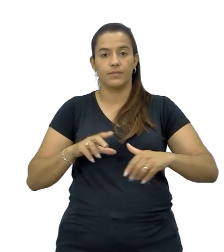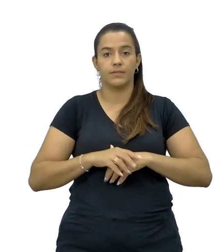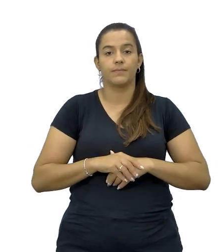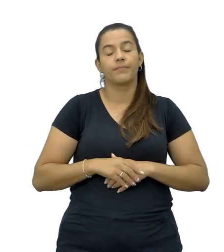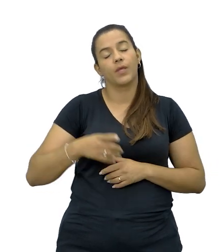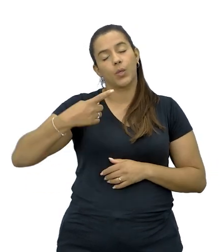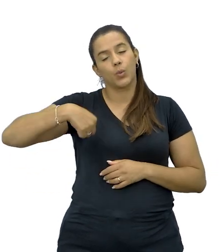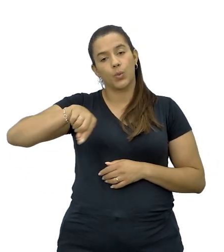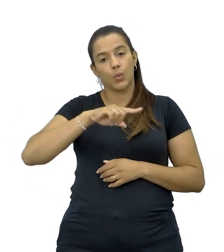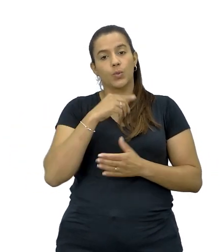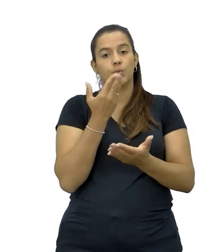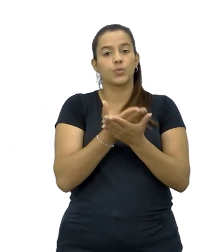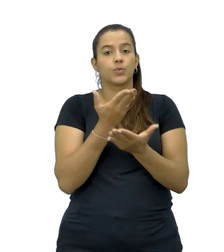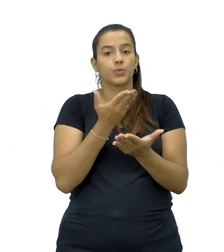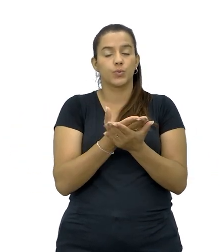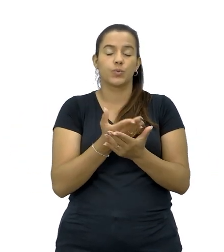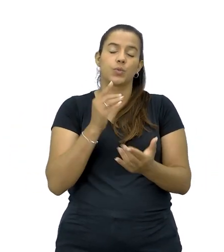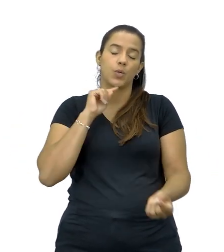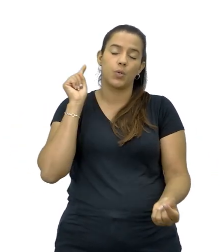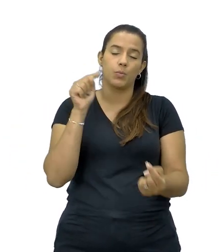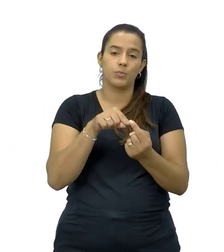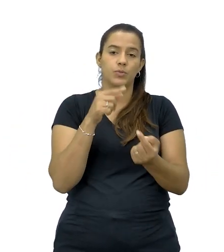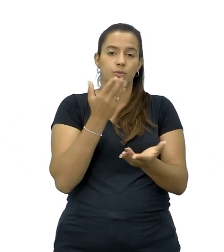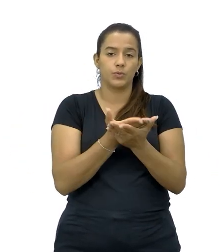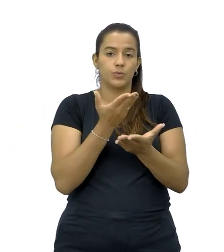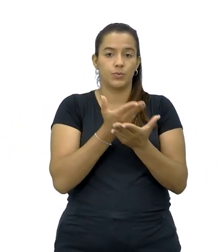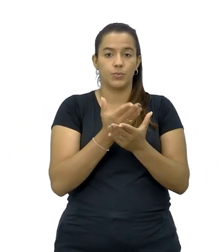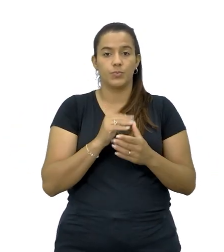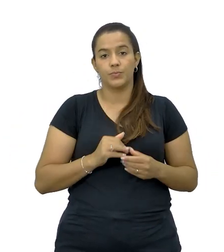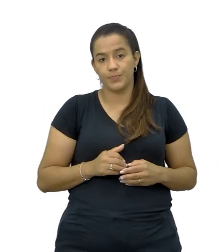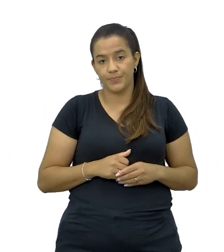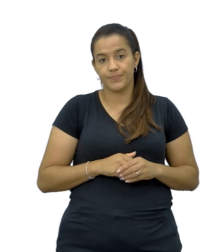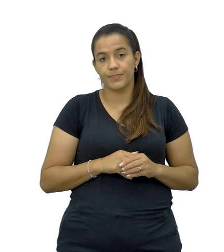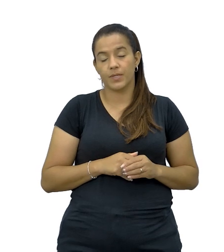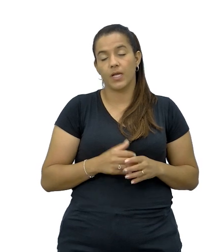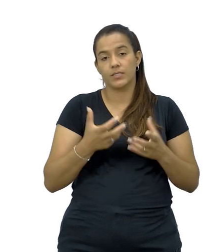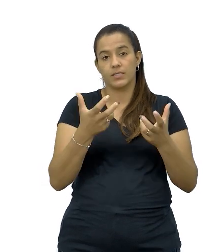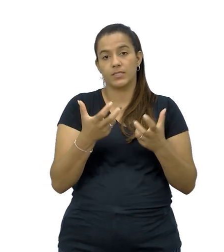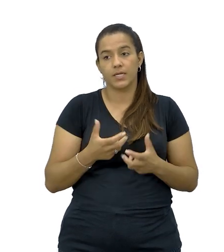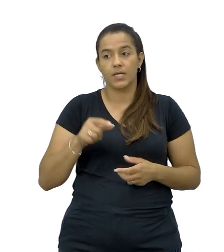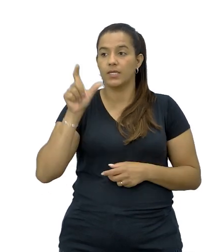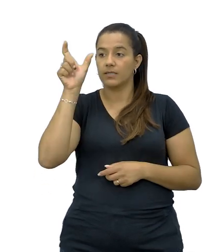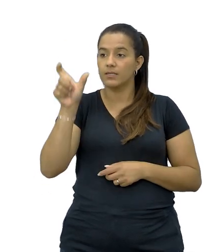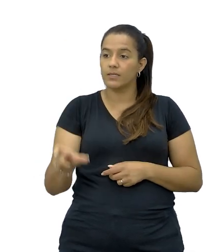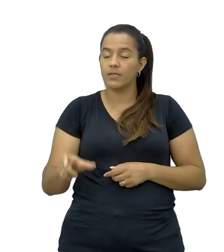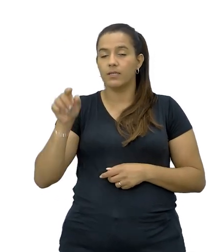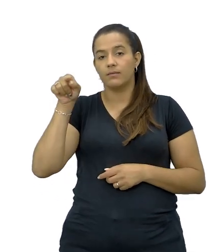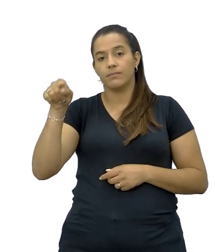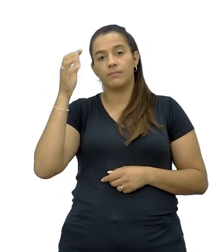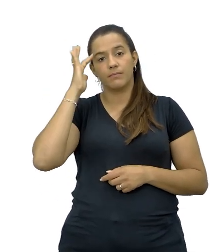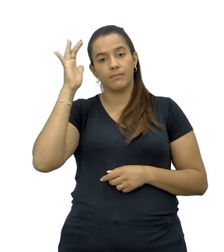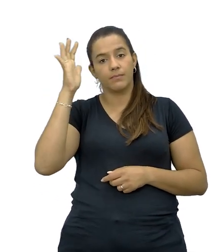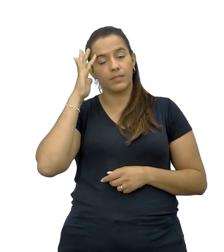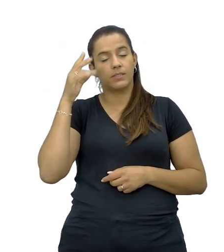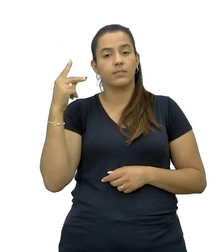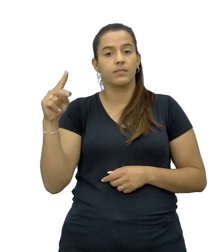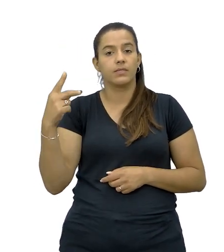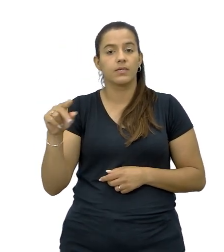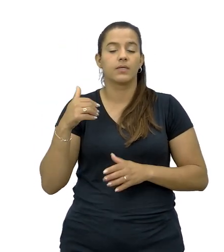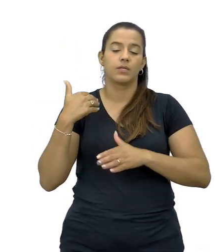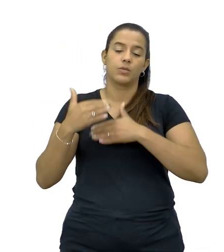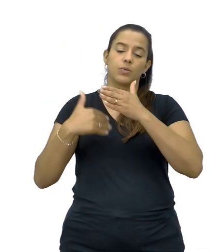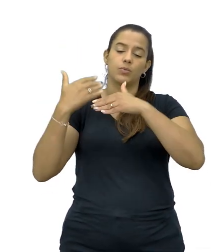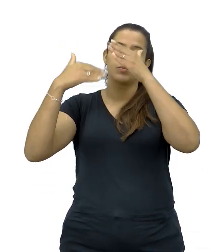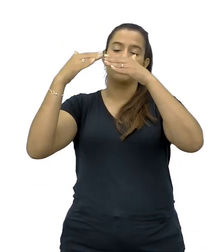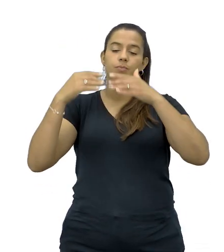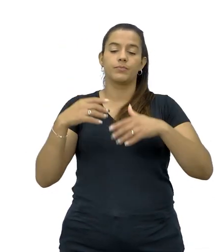que os nossos estudantes são o nosso objeto de estudo, nosso objeto que a gente pensa ali neles para que eles possam crescer,